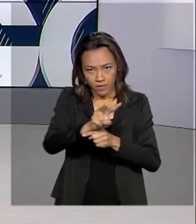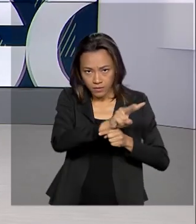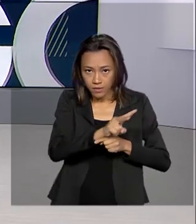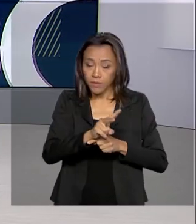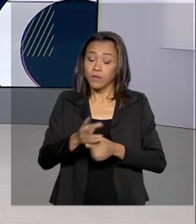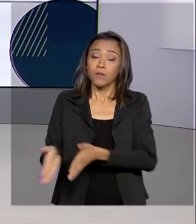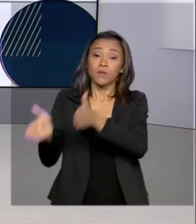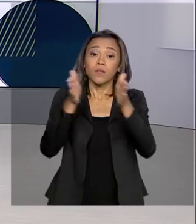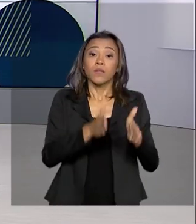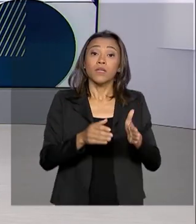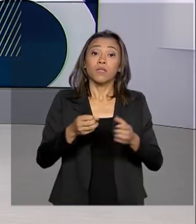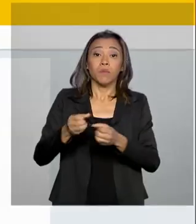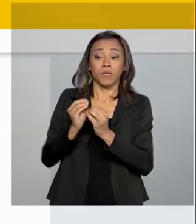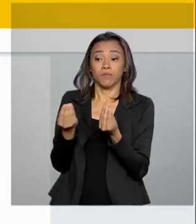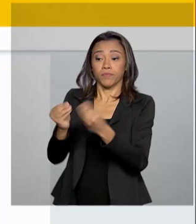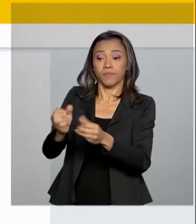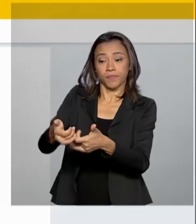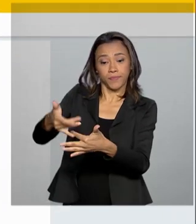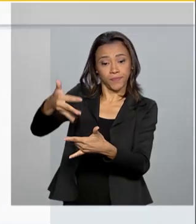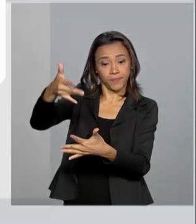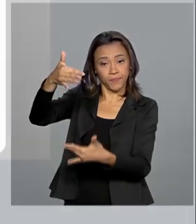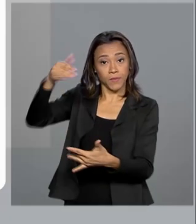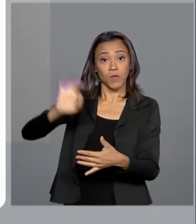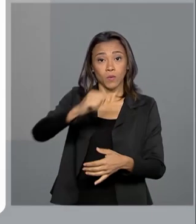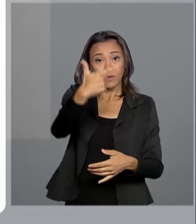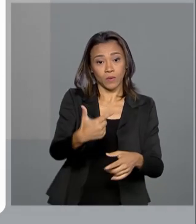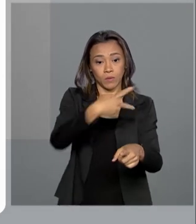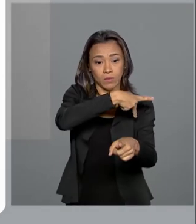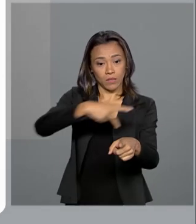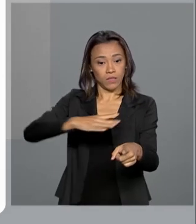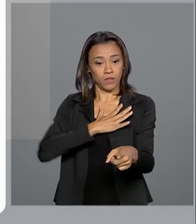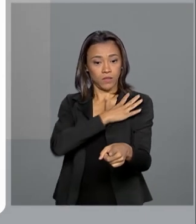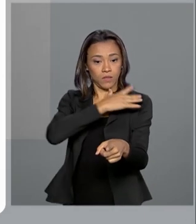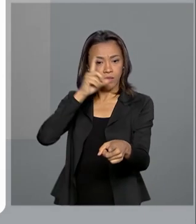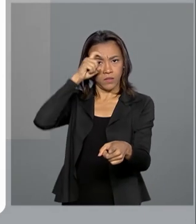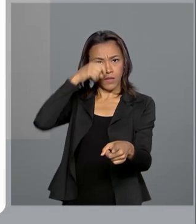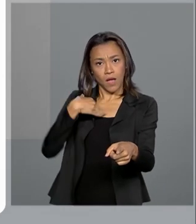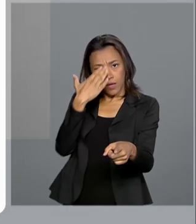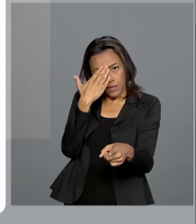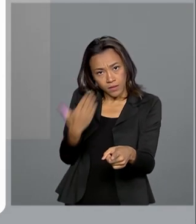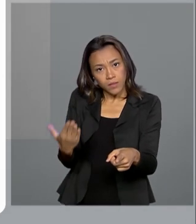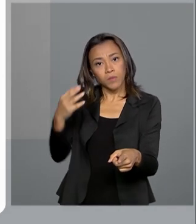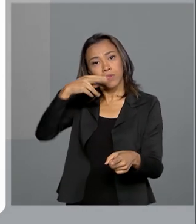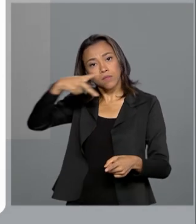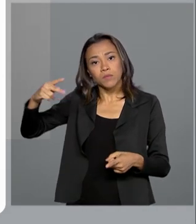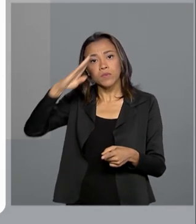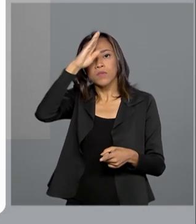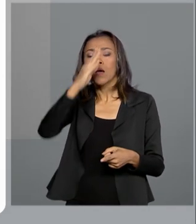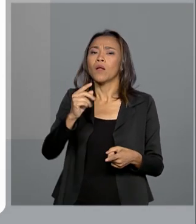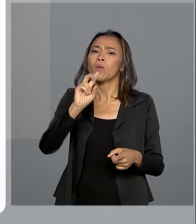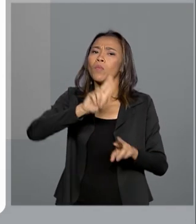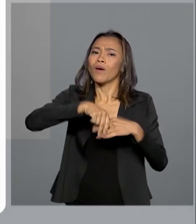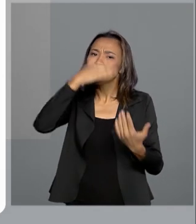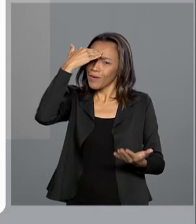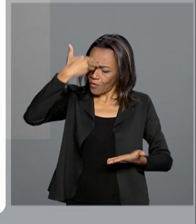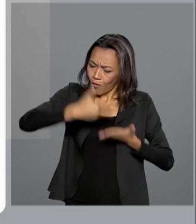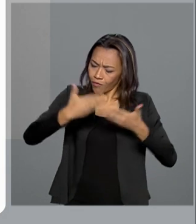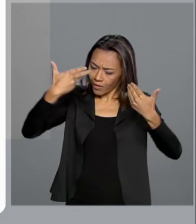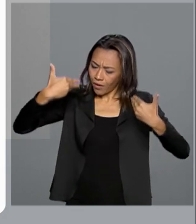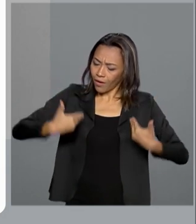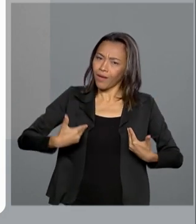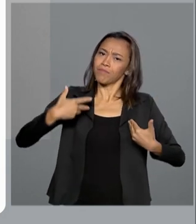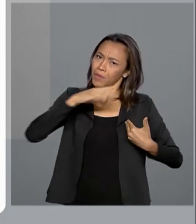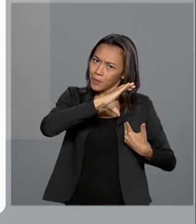o vice-presidente hamilton mourão agradeceu o presidente jair bolsonaro a confiança para coordenar o conselho da amazônia